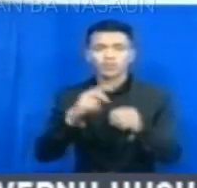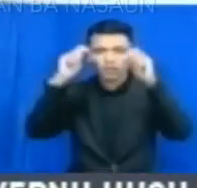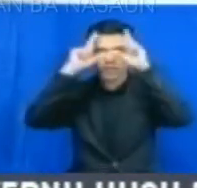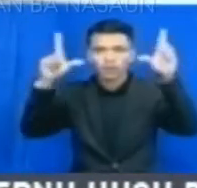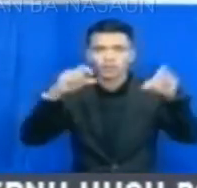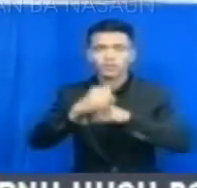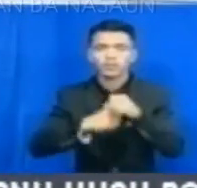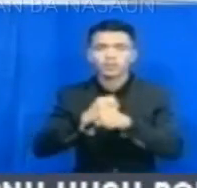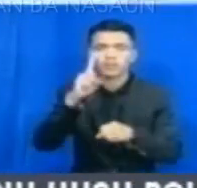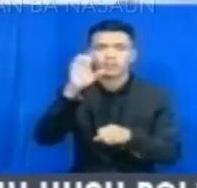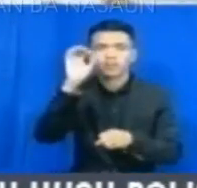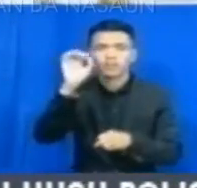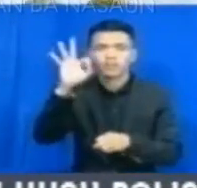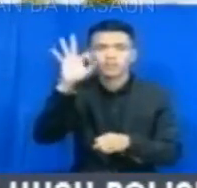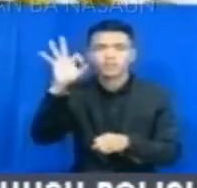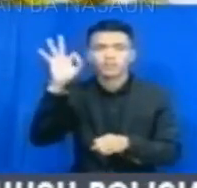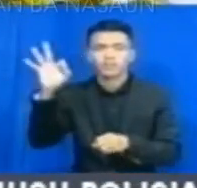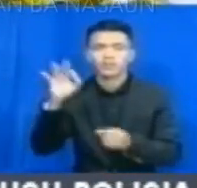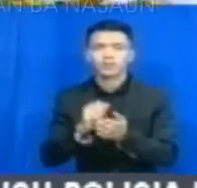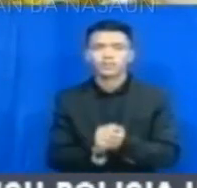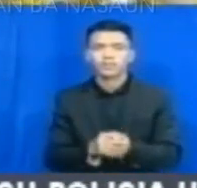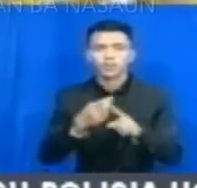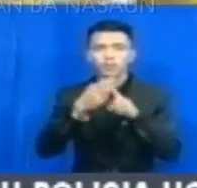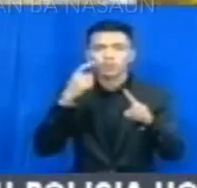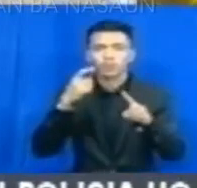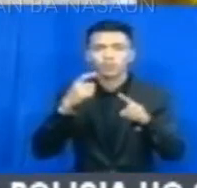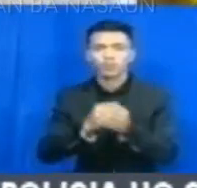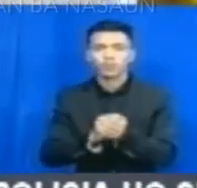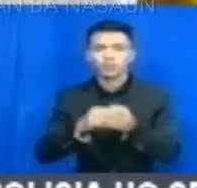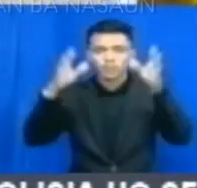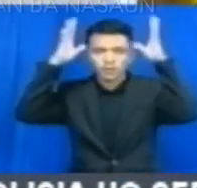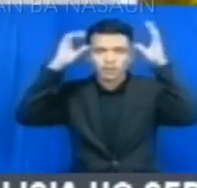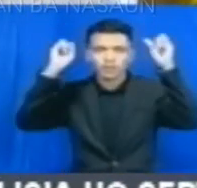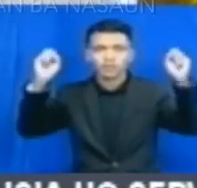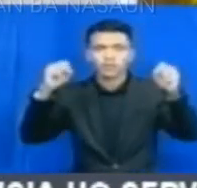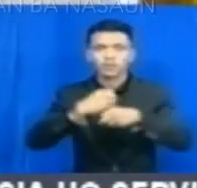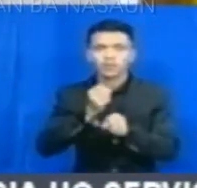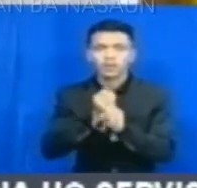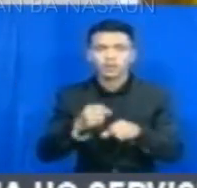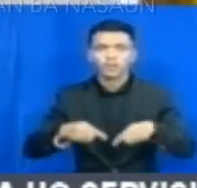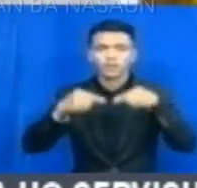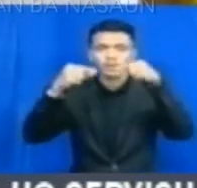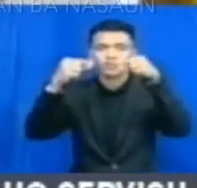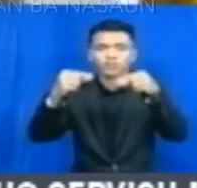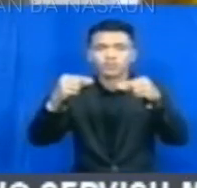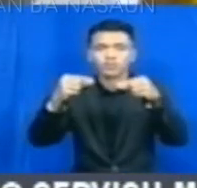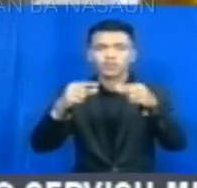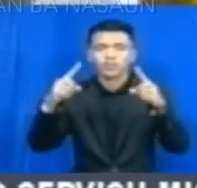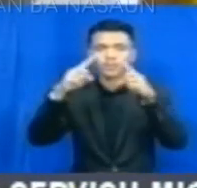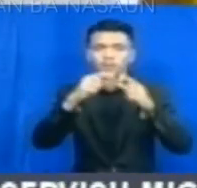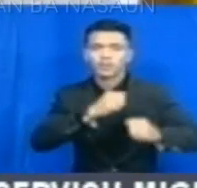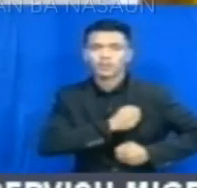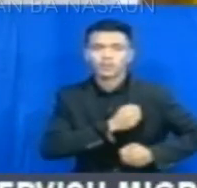Datu Cia Nulo Recíncia. Liu-se Presidência da República a homenagem da